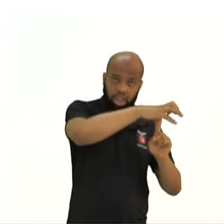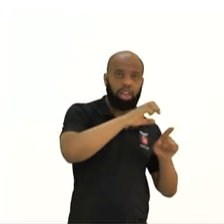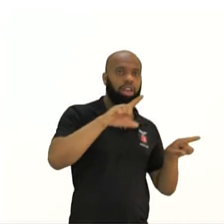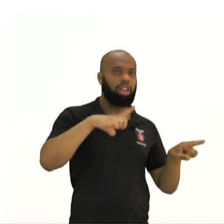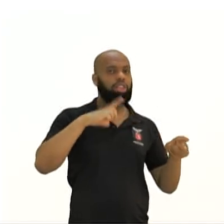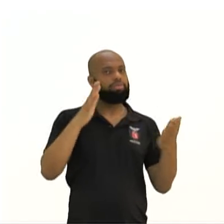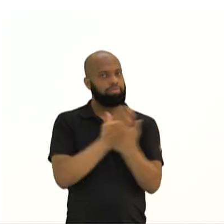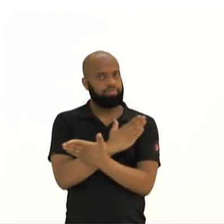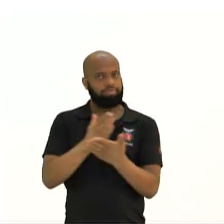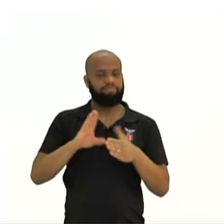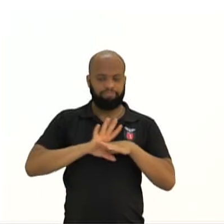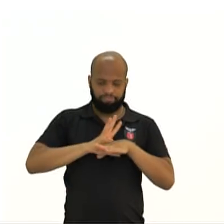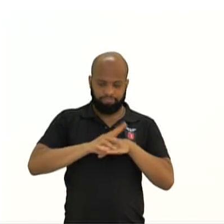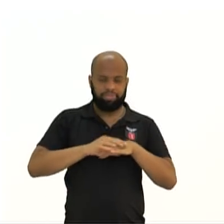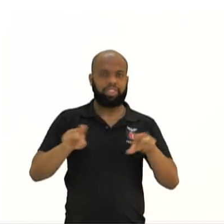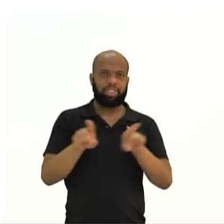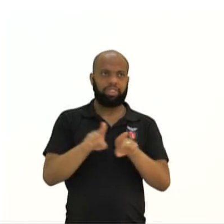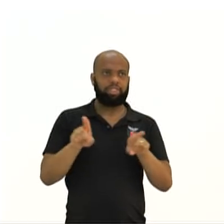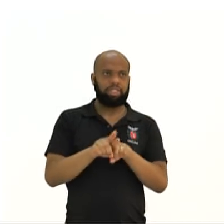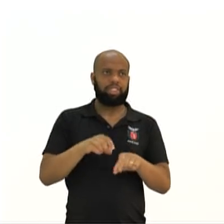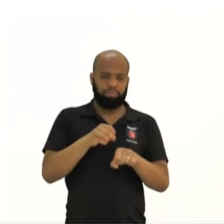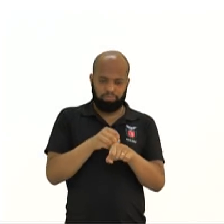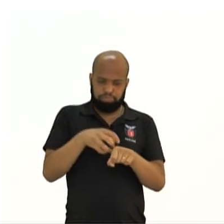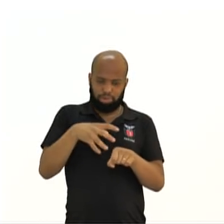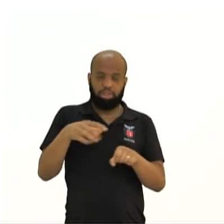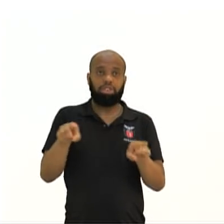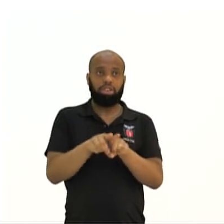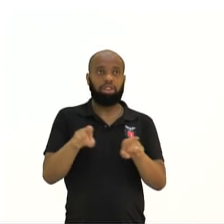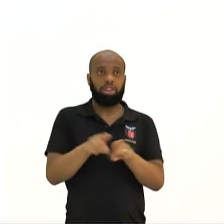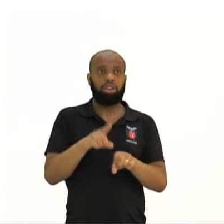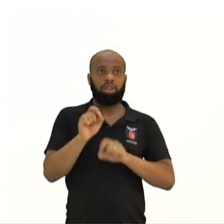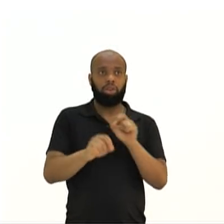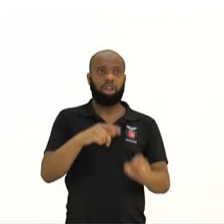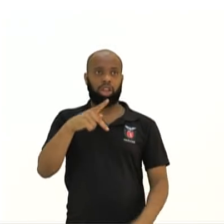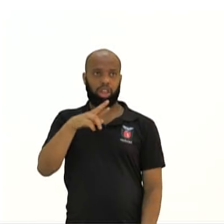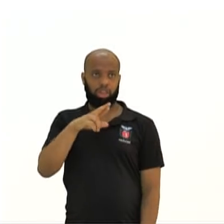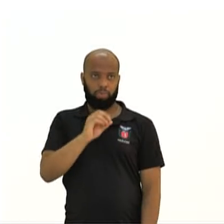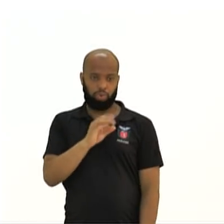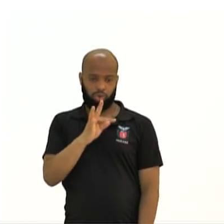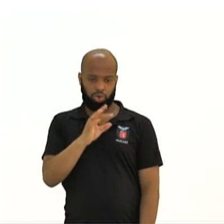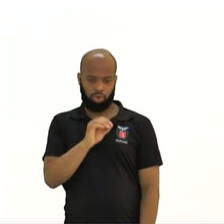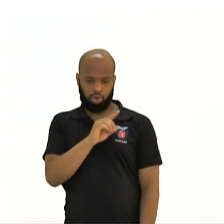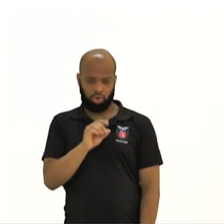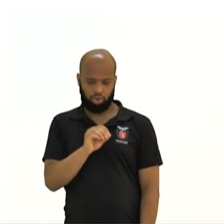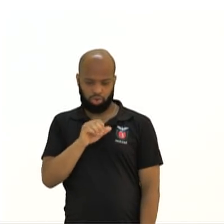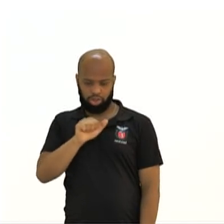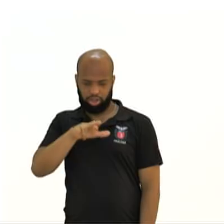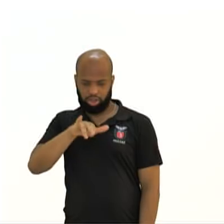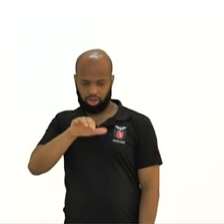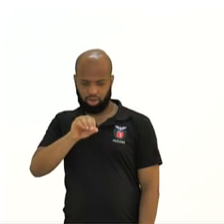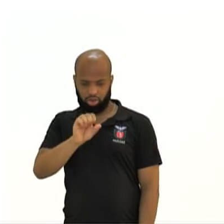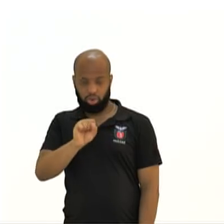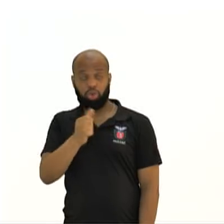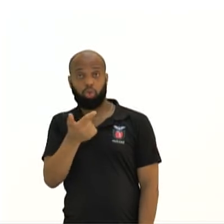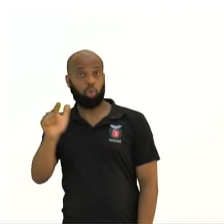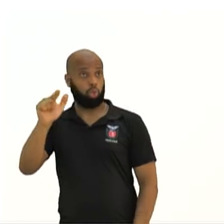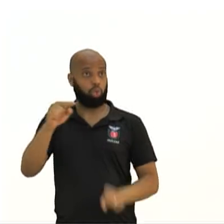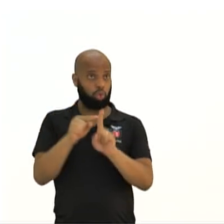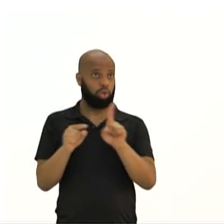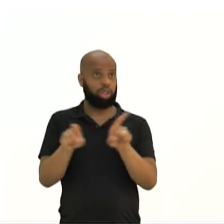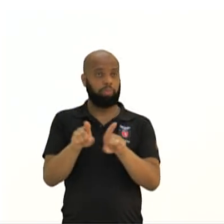dessas doenças, dessas infecções, protozoários ou ainda outros tipos de organismos,